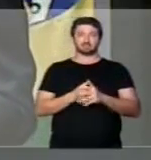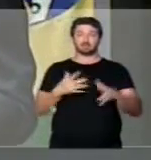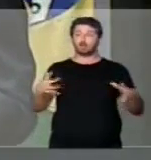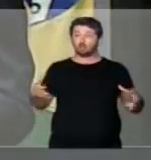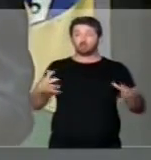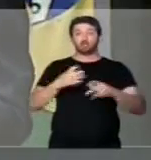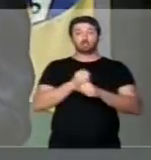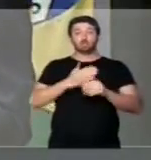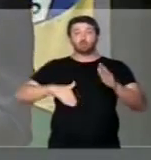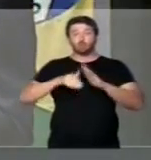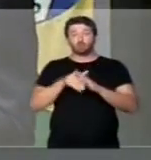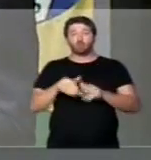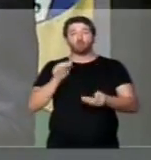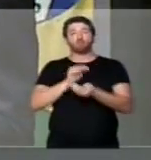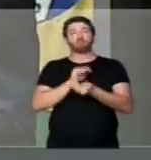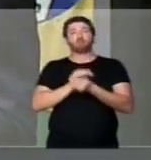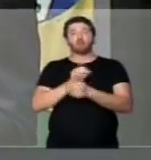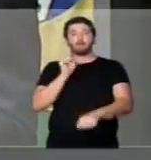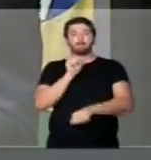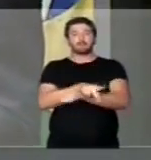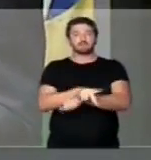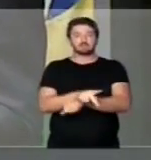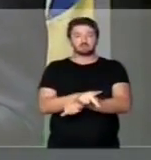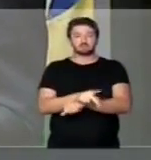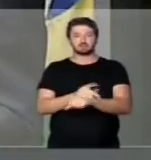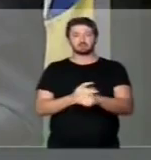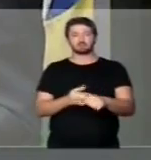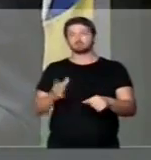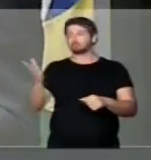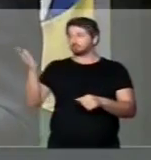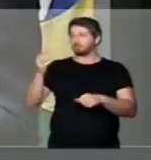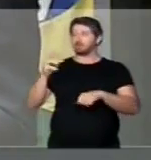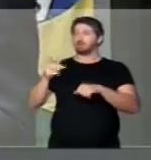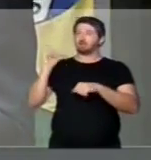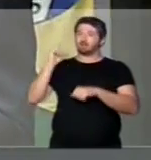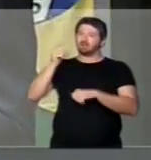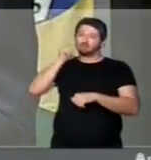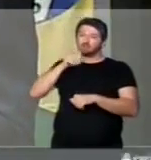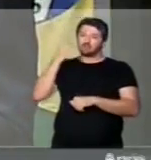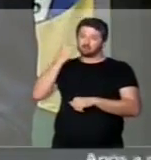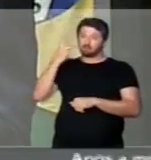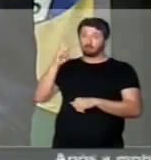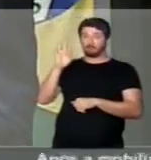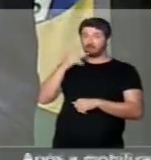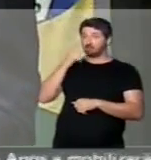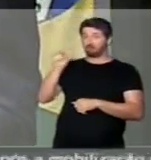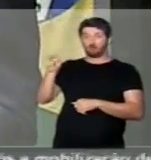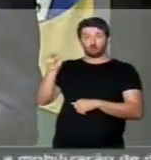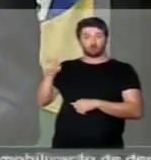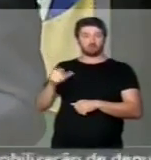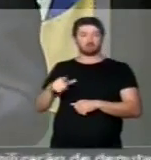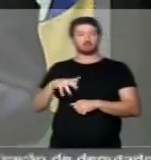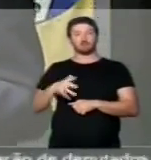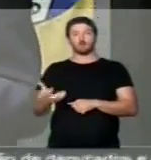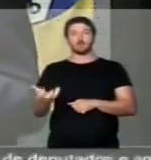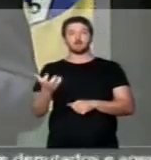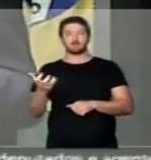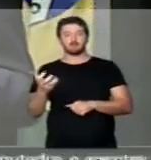Somados, os fundos de pensão, que agora há pouco uma parlamentar do PT disse que estão